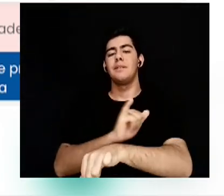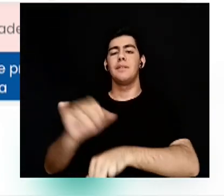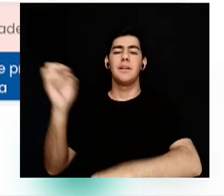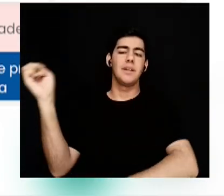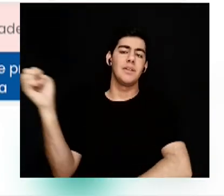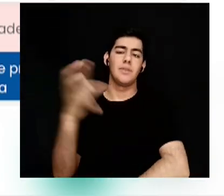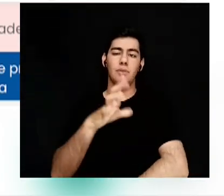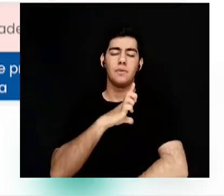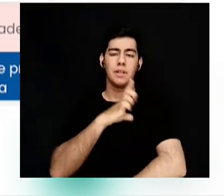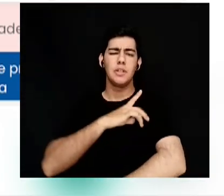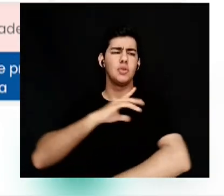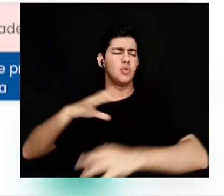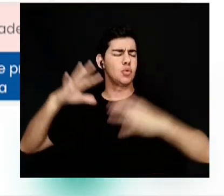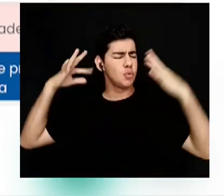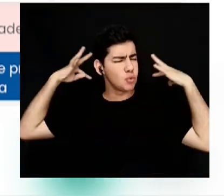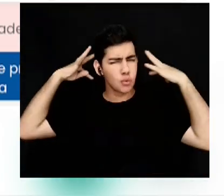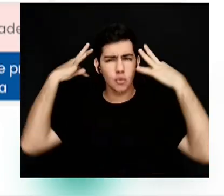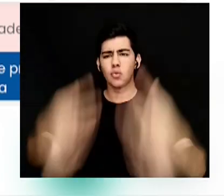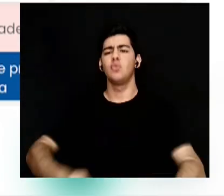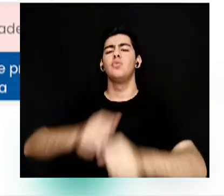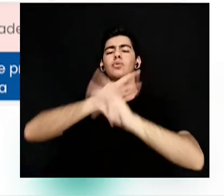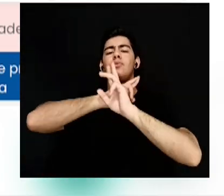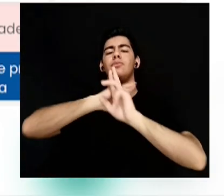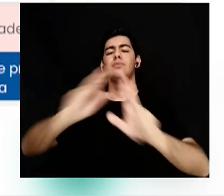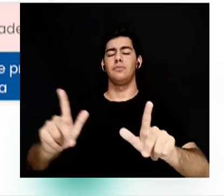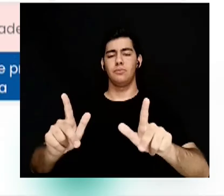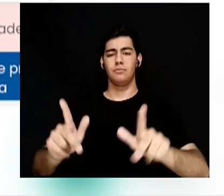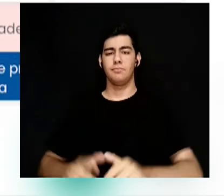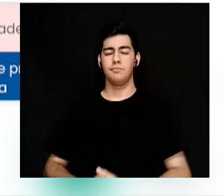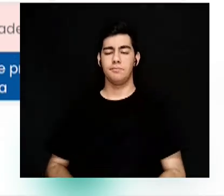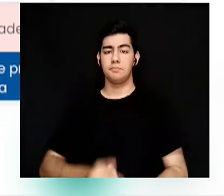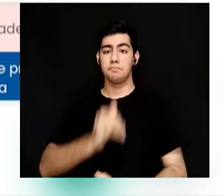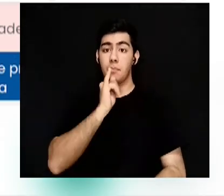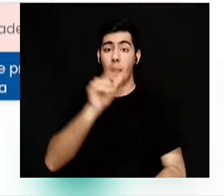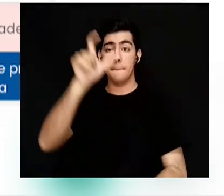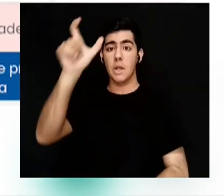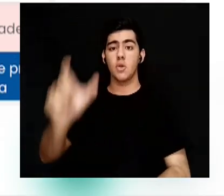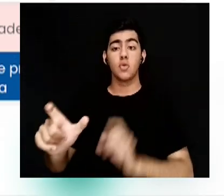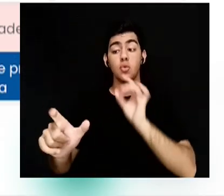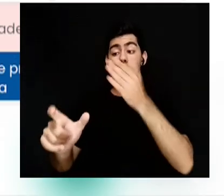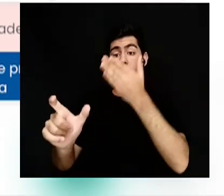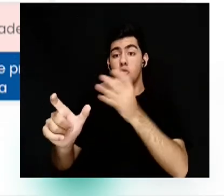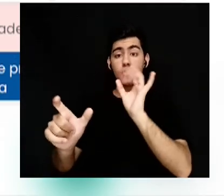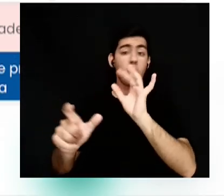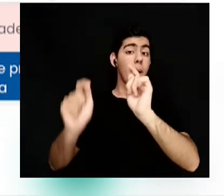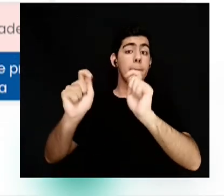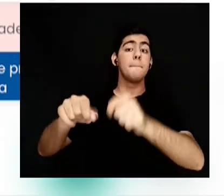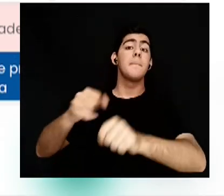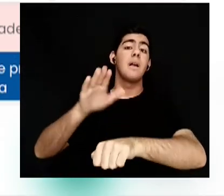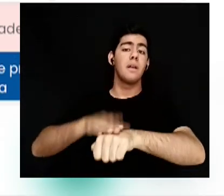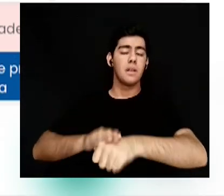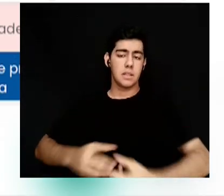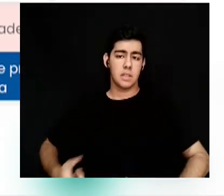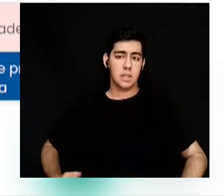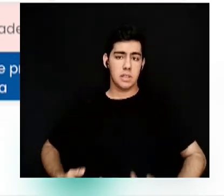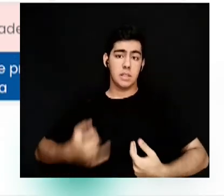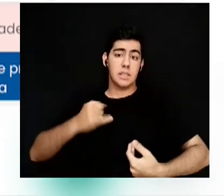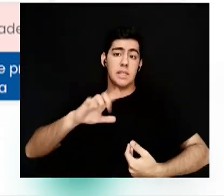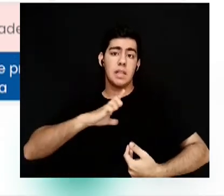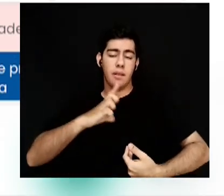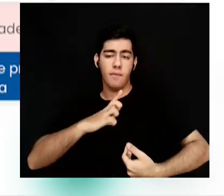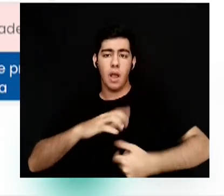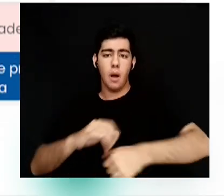diferente, tá? Então, assim, o paciente é só elegível para a cirurgia quando o excesso de adiposidade está impactando na